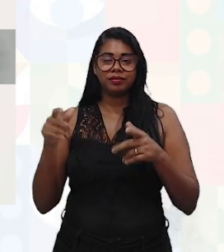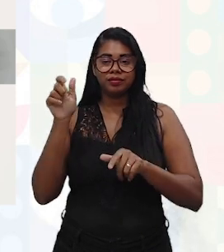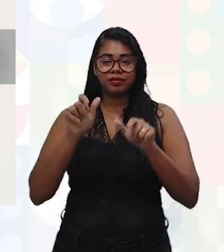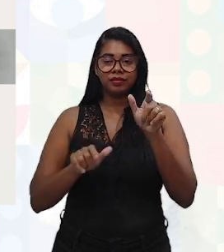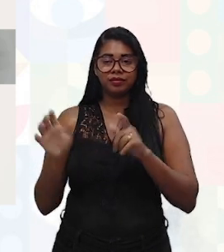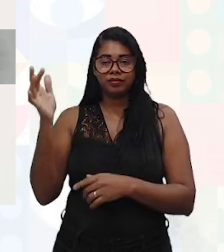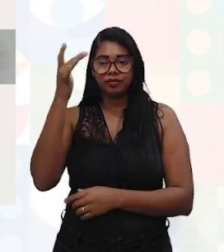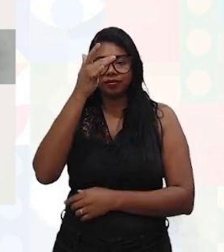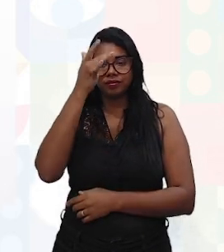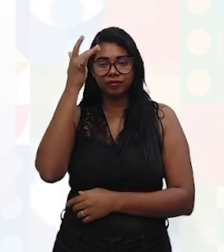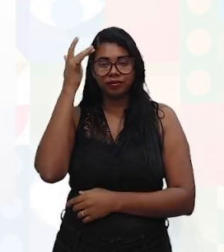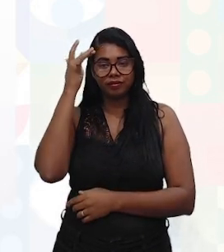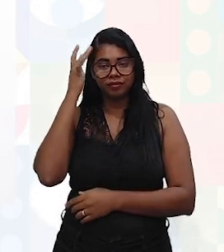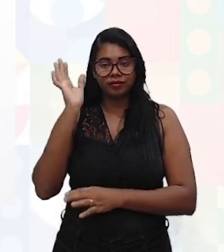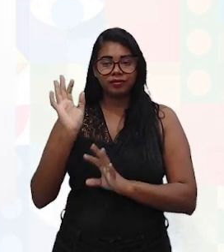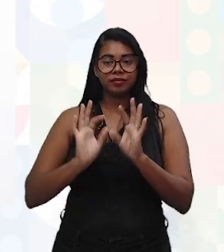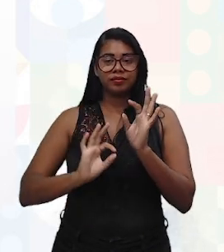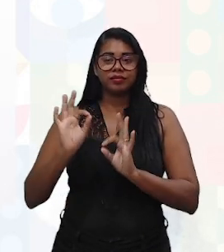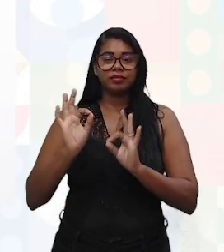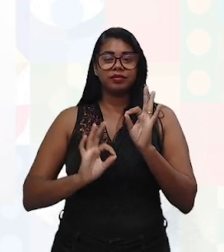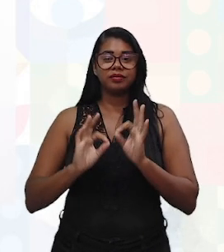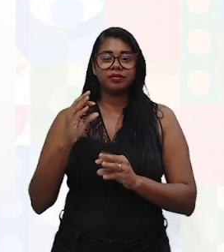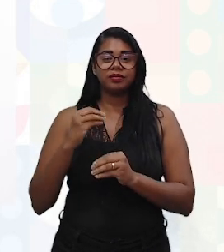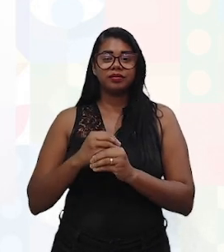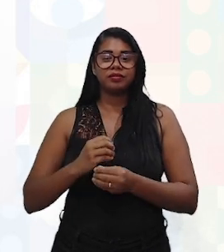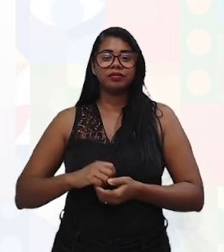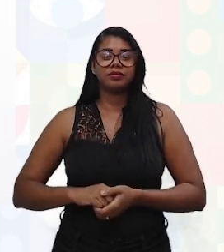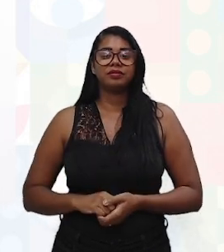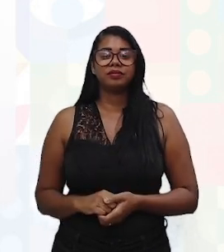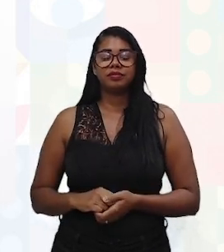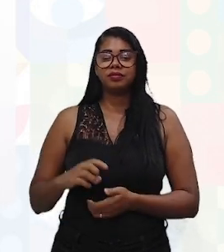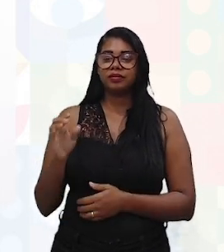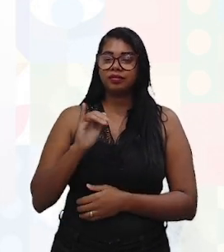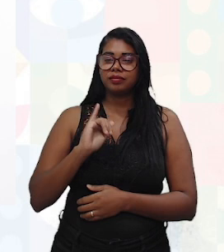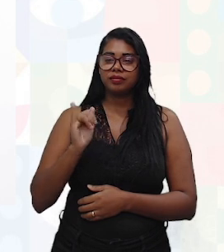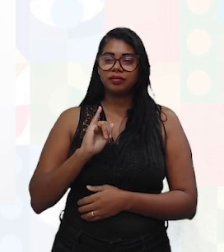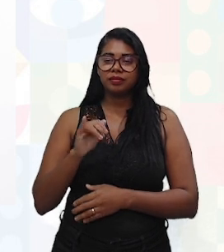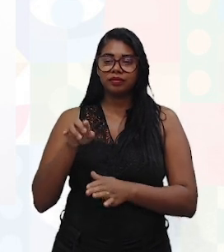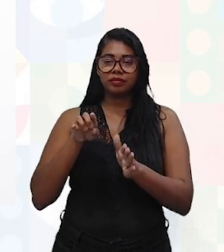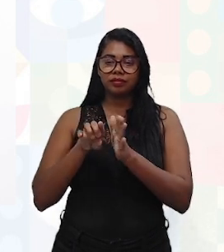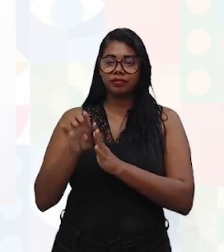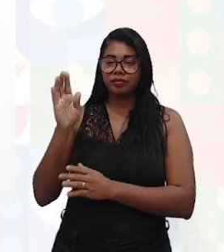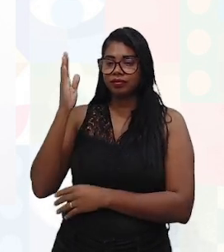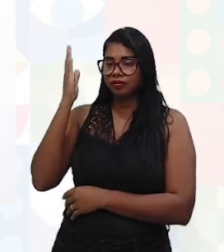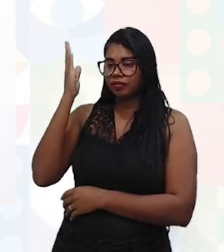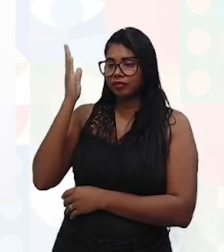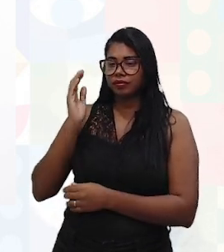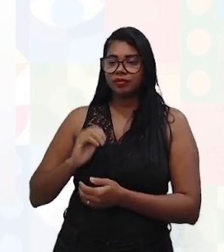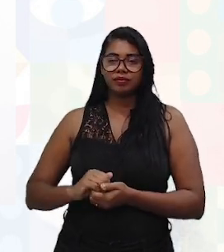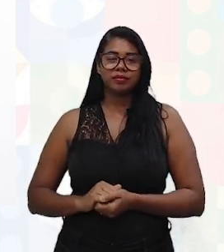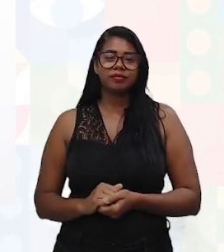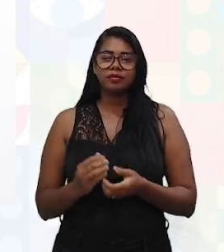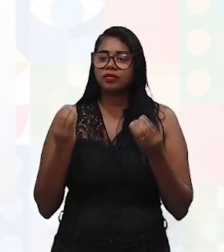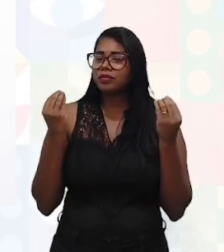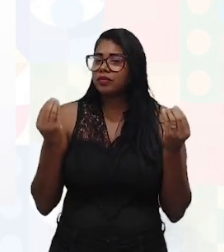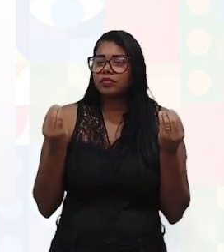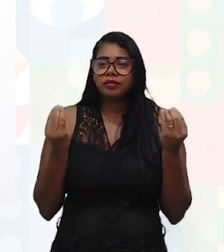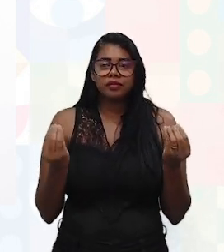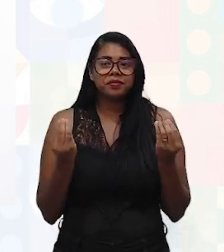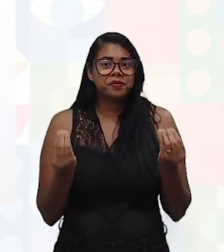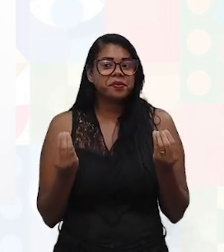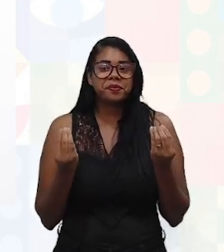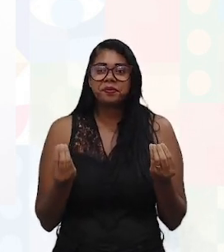pessoas, de outras organizações. E aí, você pode me questionar: Cris, como é que essa